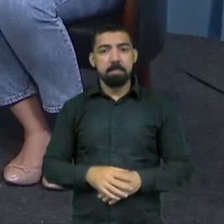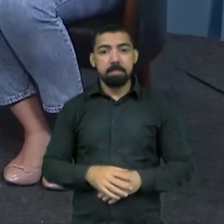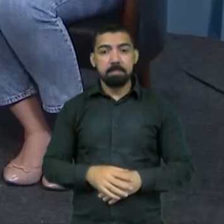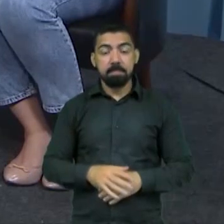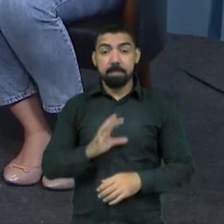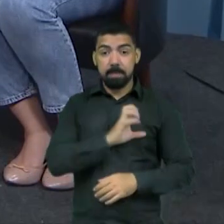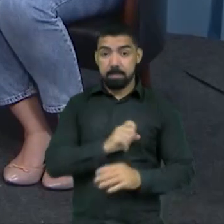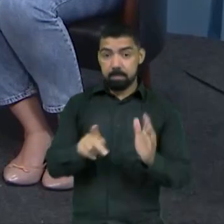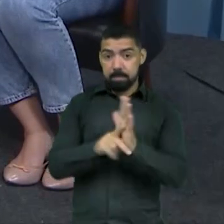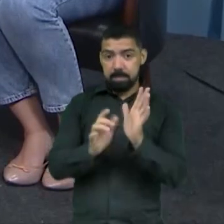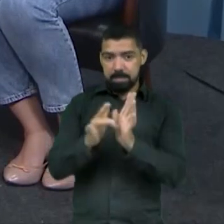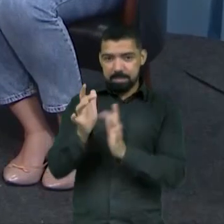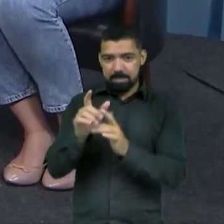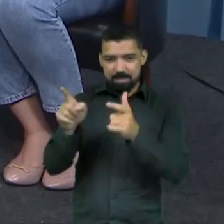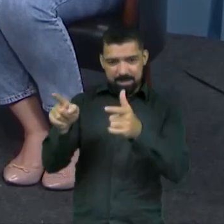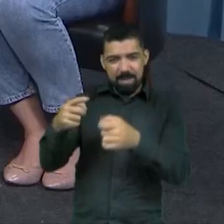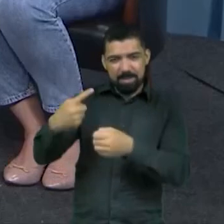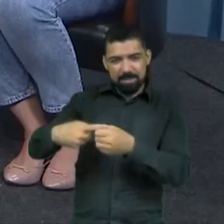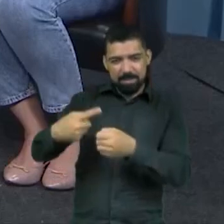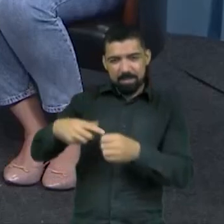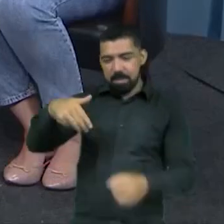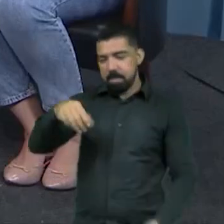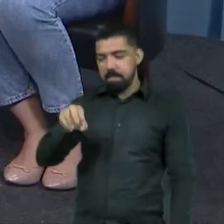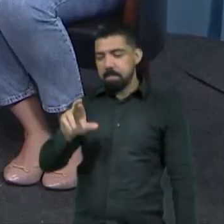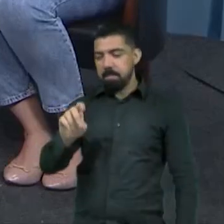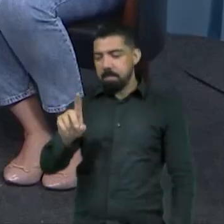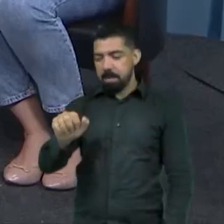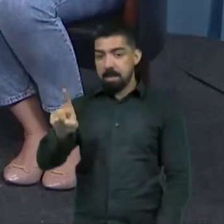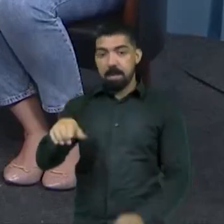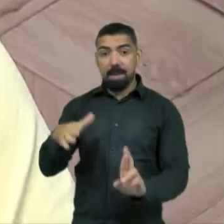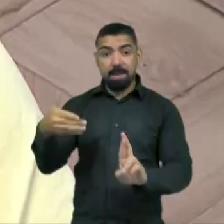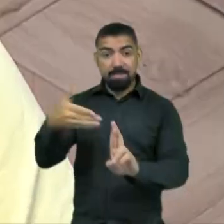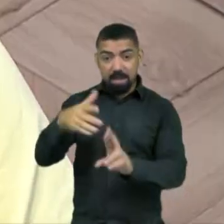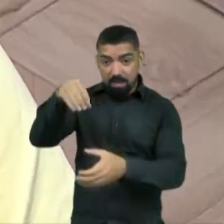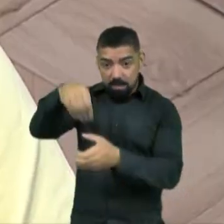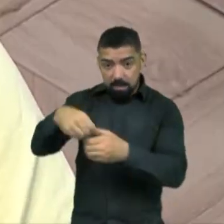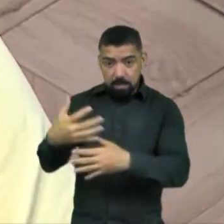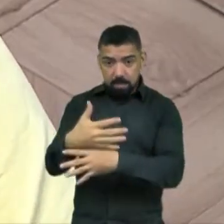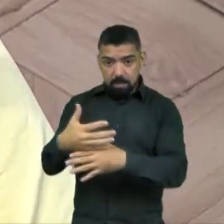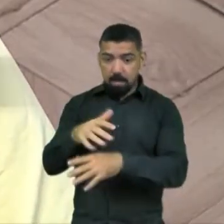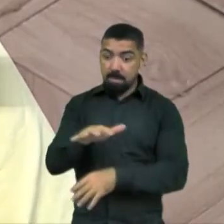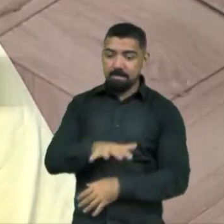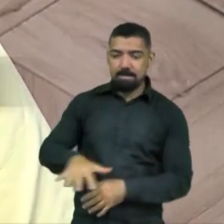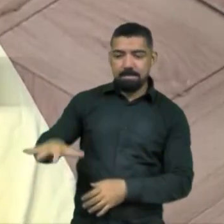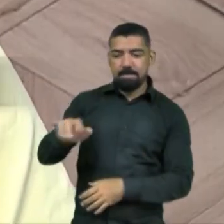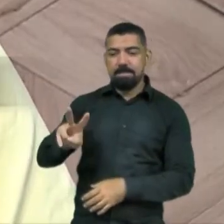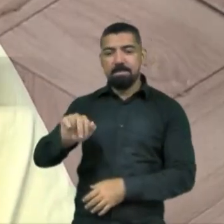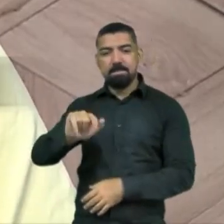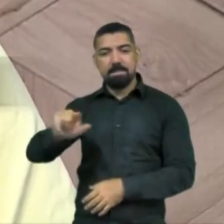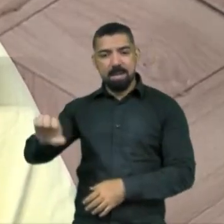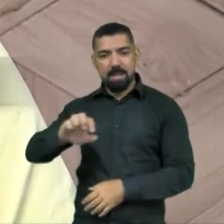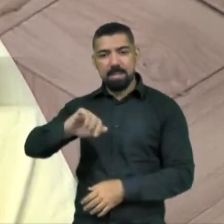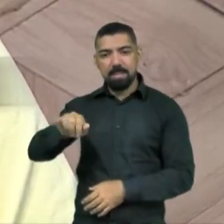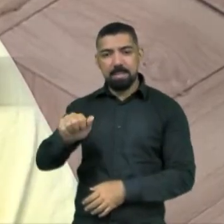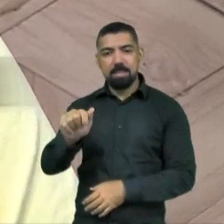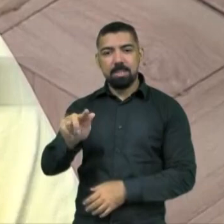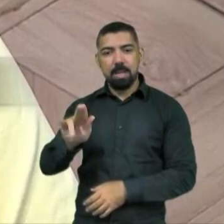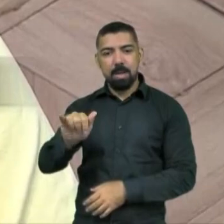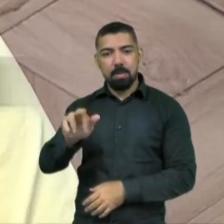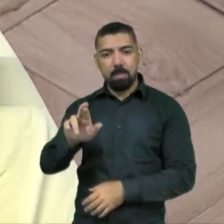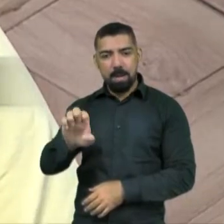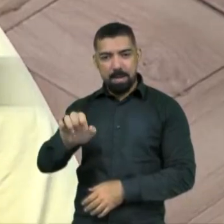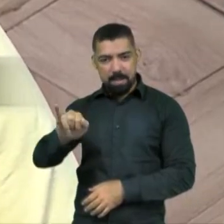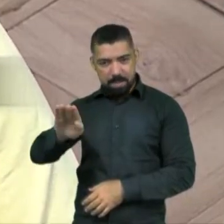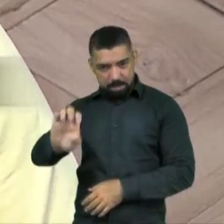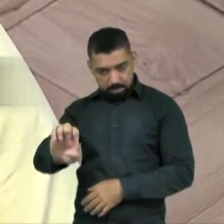de Cristo de Morada Nova hoje, ela é referência, não só na cidade, mas no Vale do Jaguaribe, por a sua belíssima história, que nós,